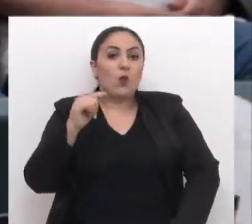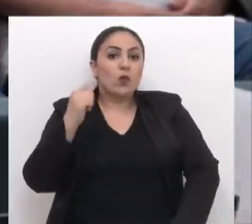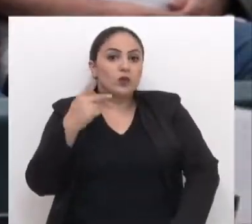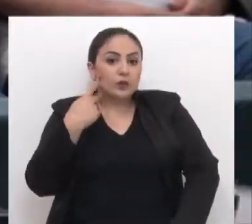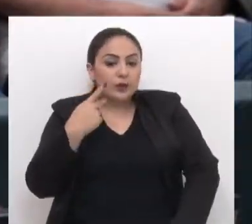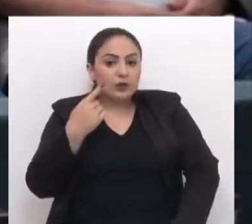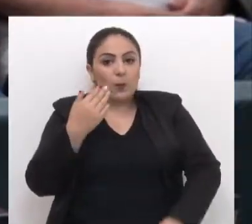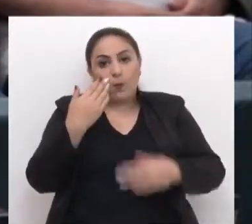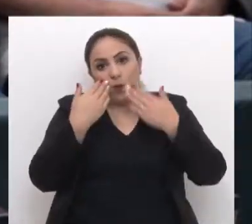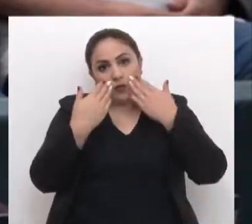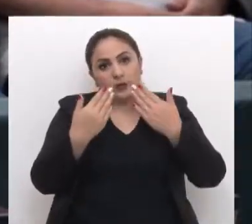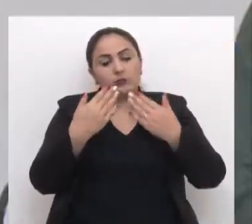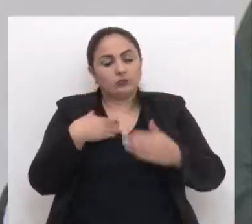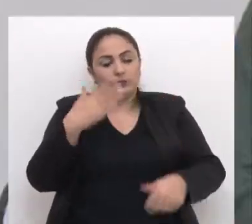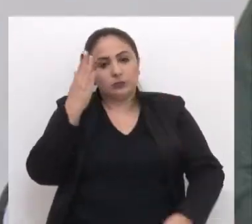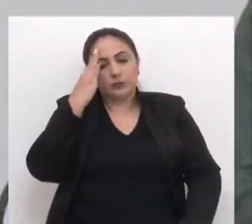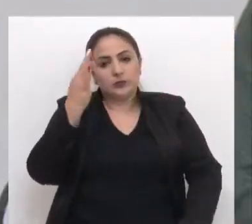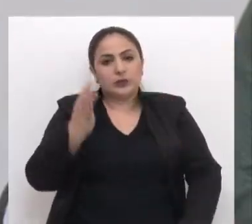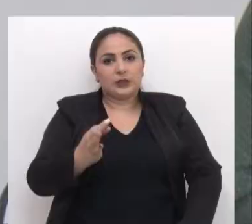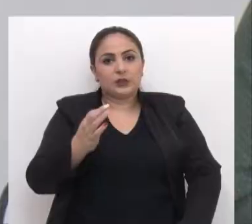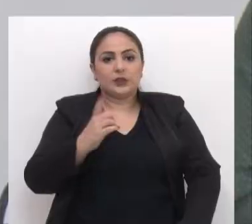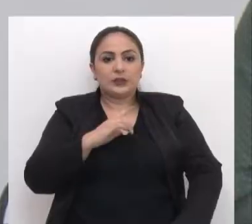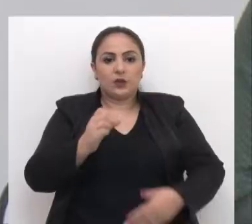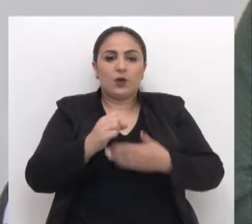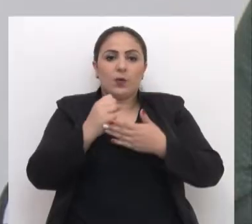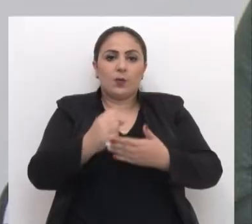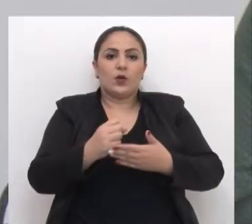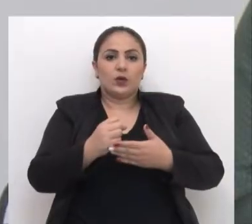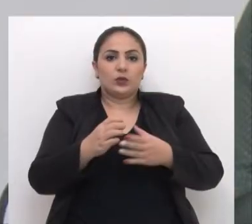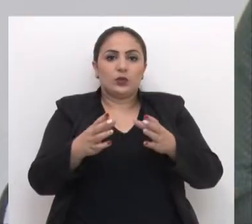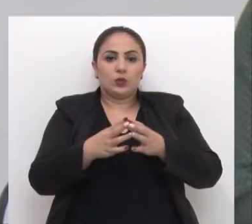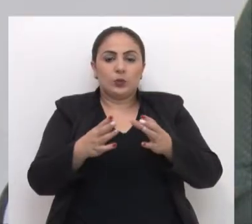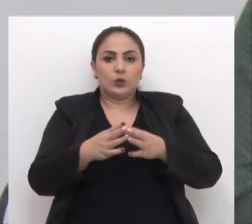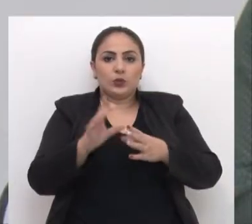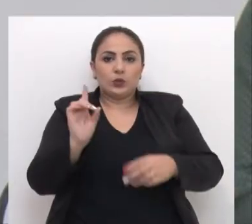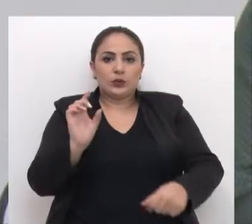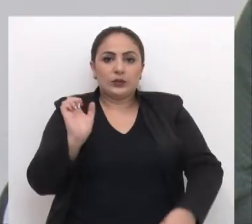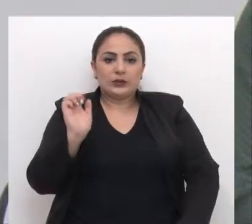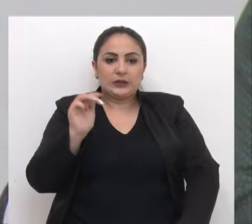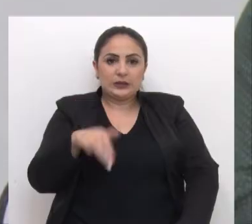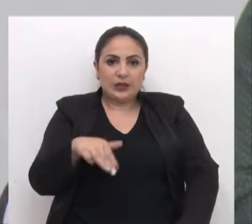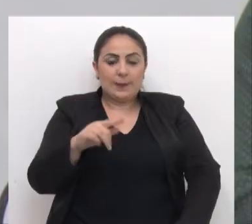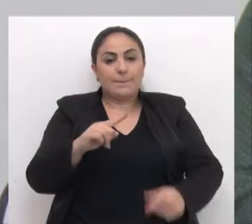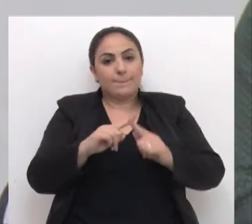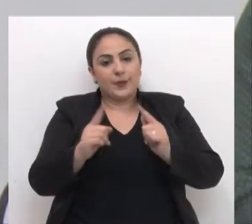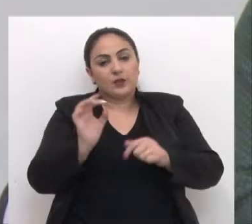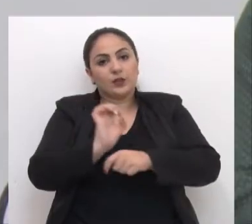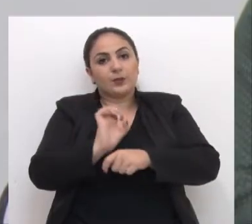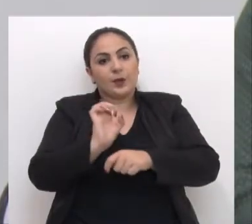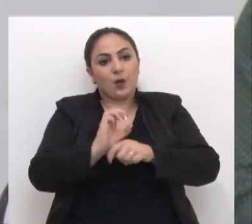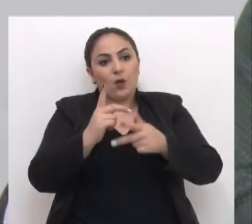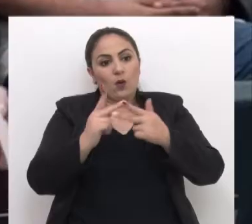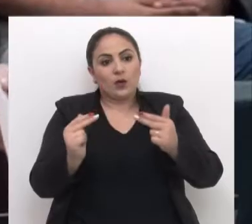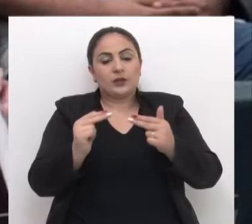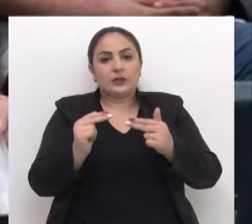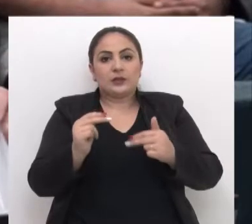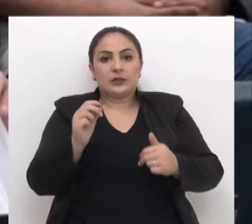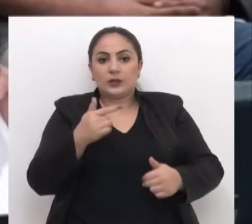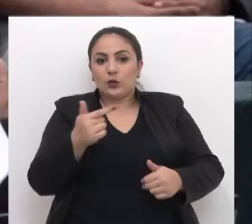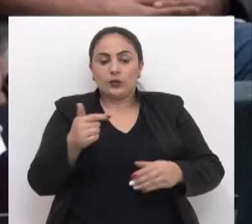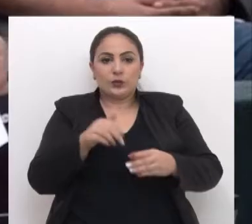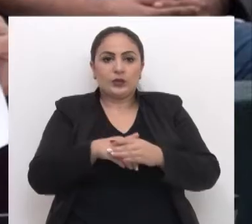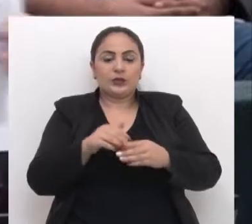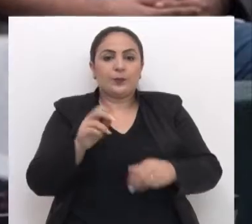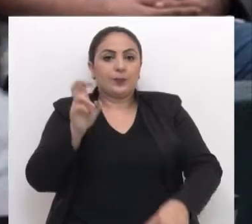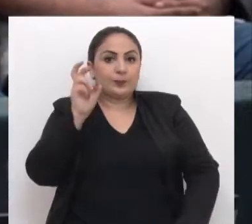o senhor, Vossa Excelência, o outro vereador apresentar, com certeza terá o apoio da bancada do DEM para aprovação nesta casa, mas esperamos um diálogo com o